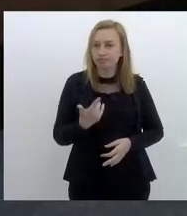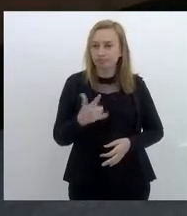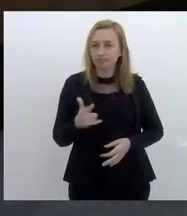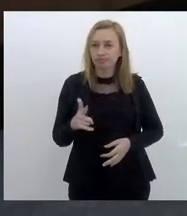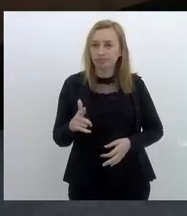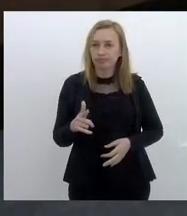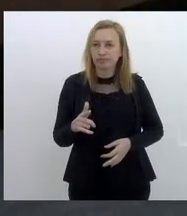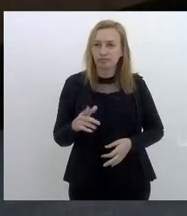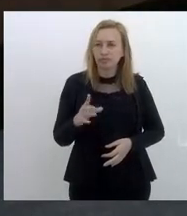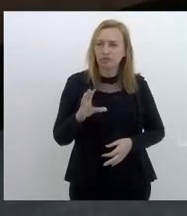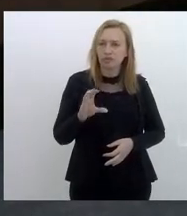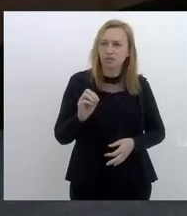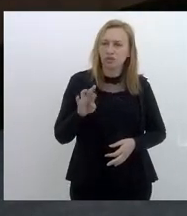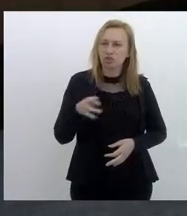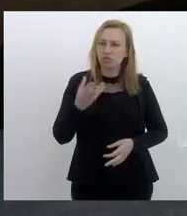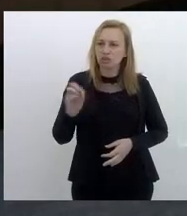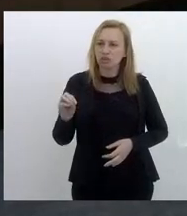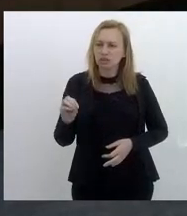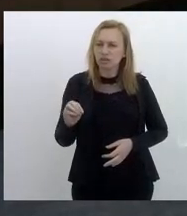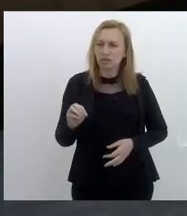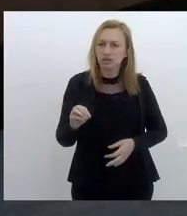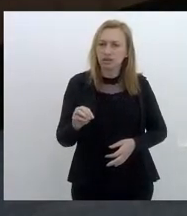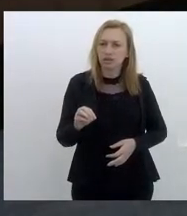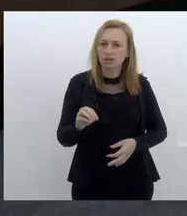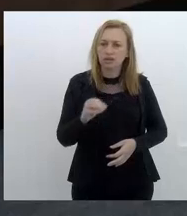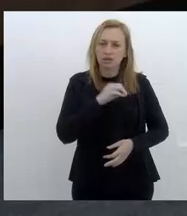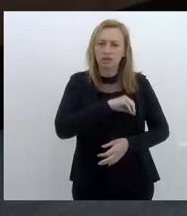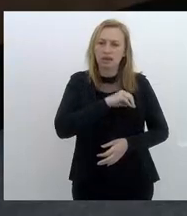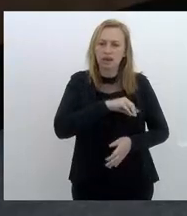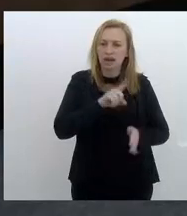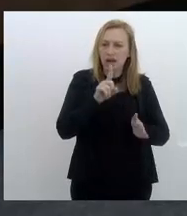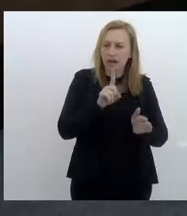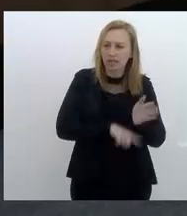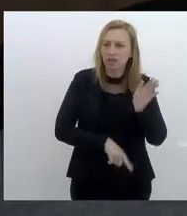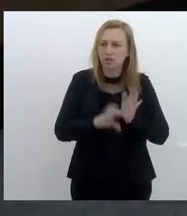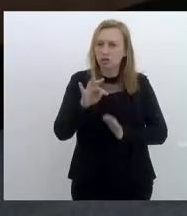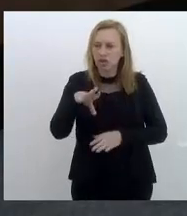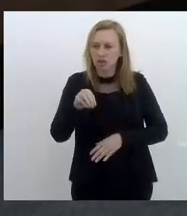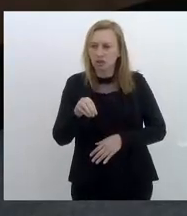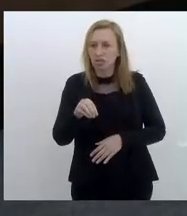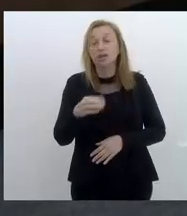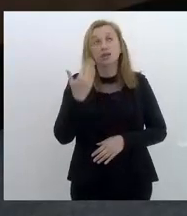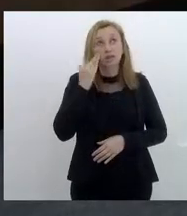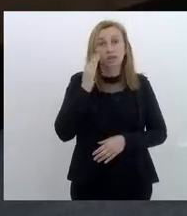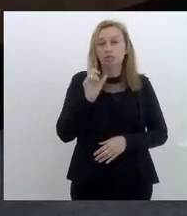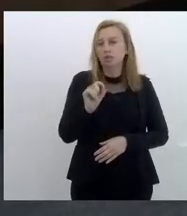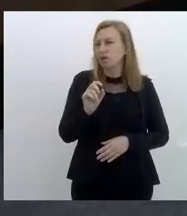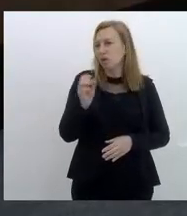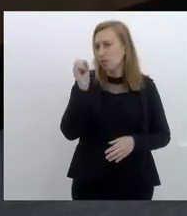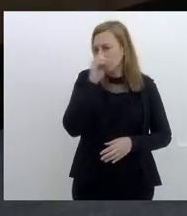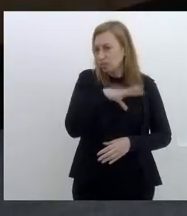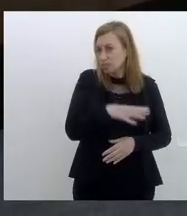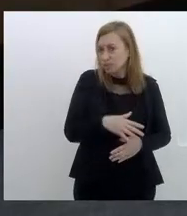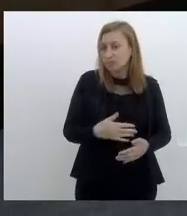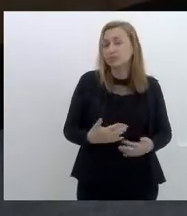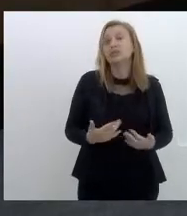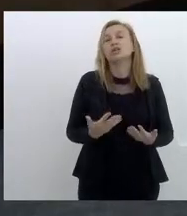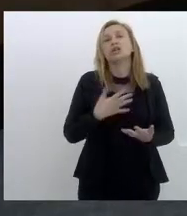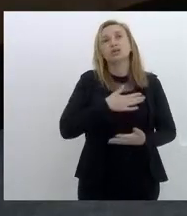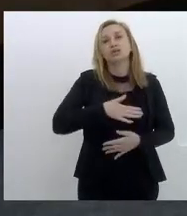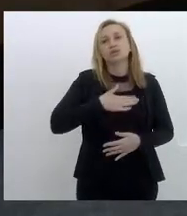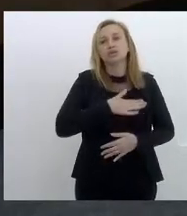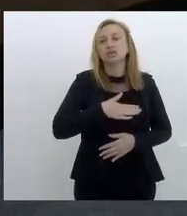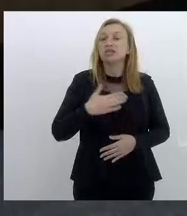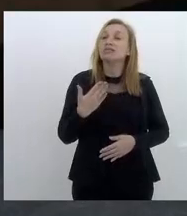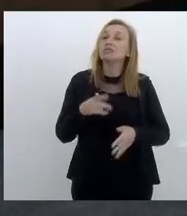contribuição sobre quem ganha abaixo do teto que a gente entende que é uma absurda e eu